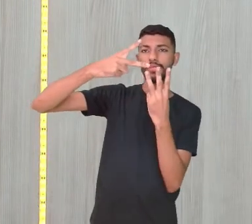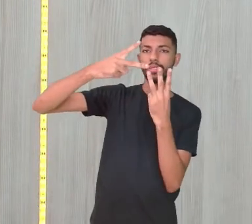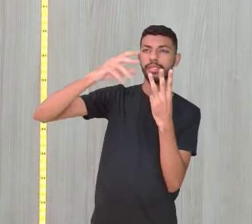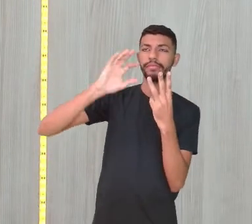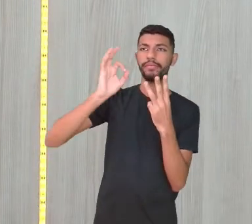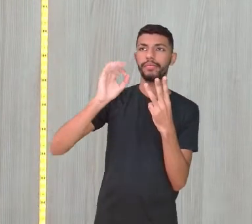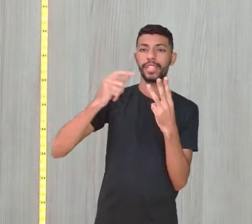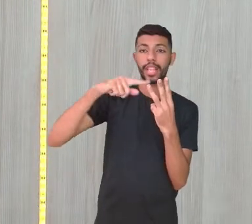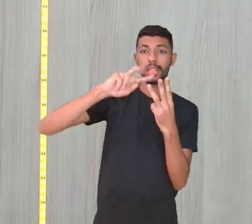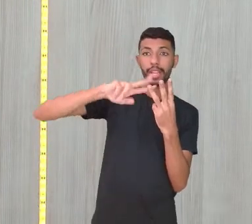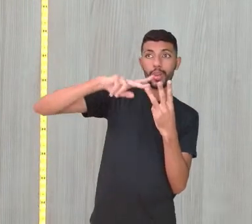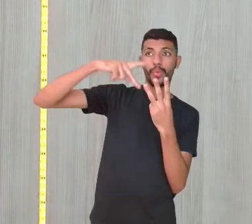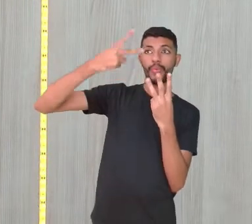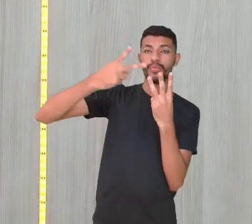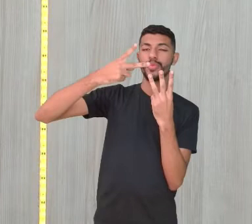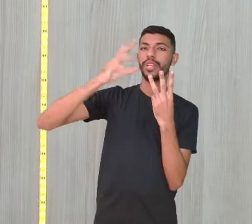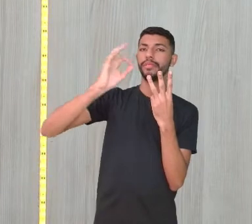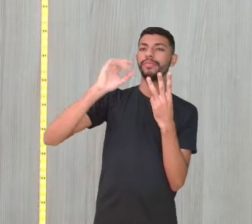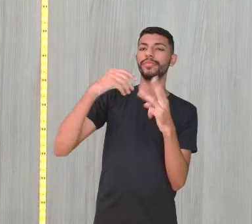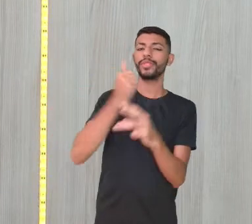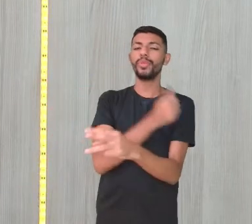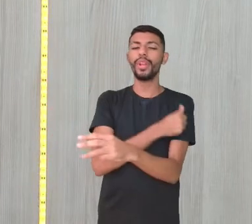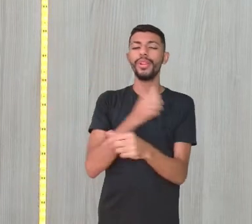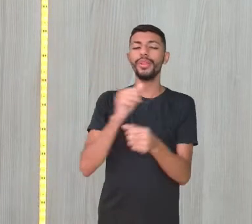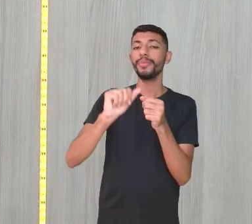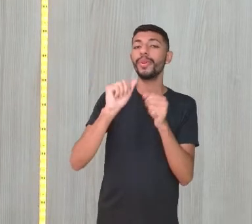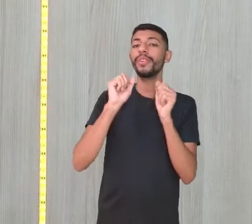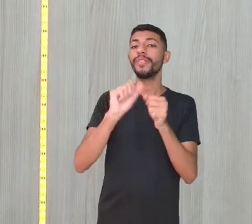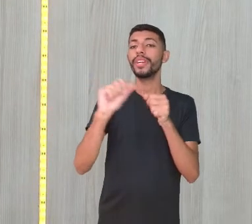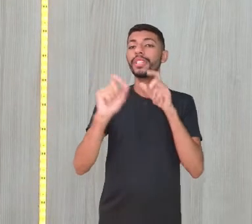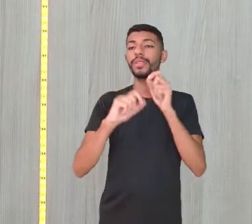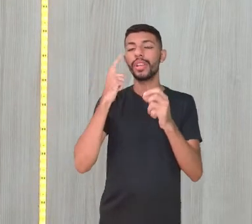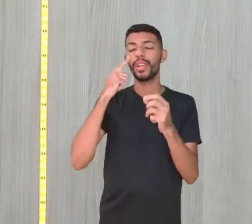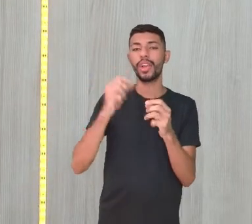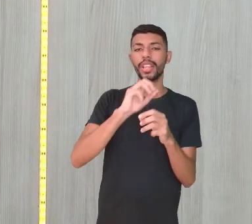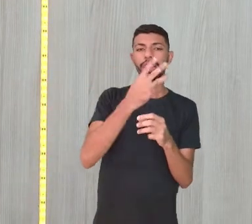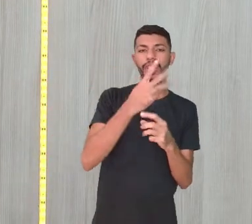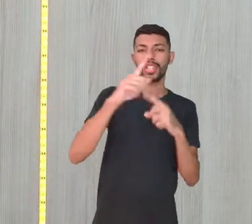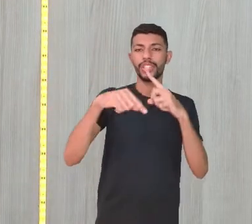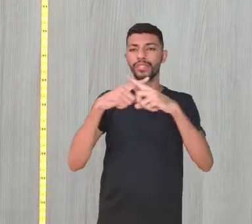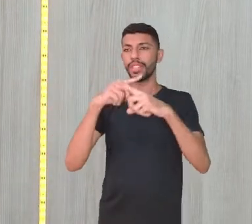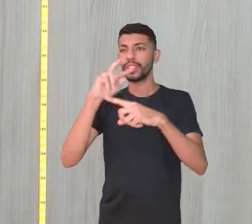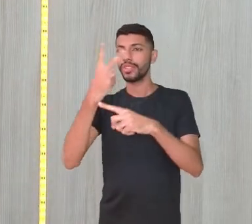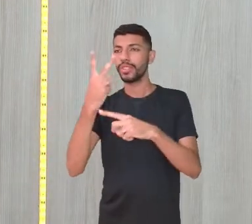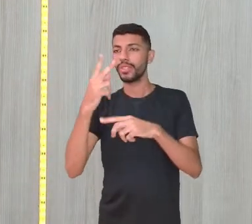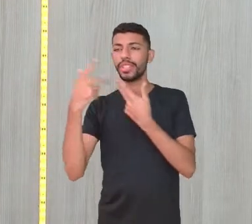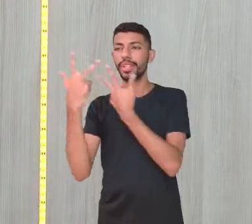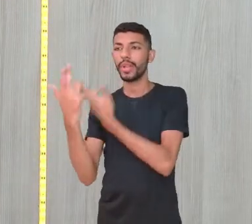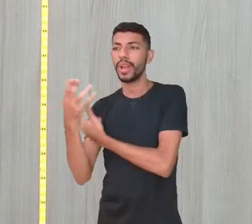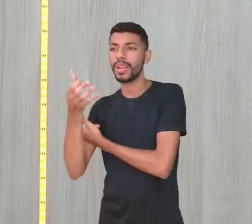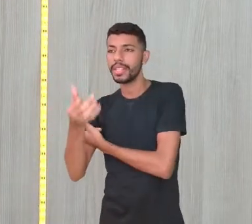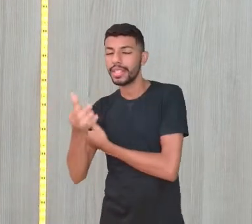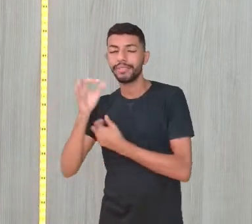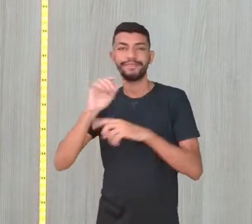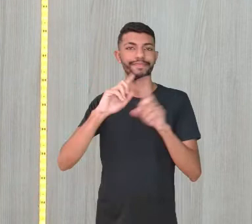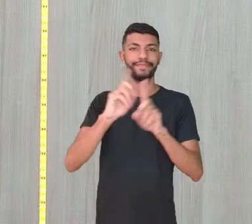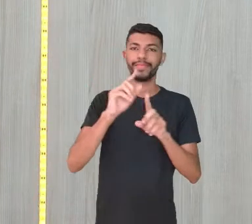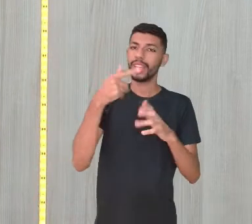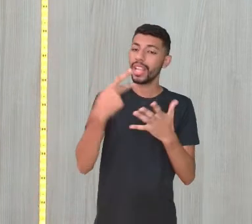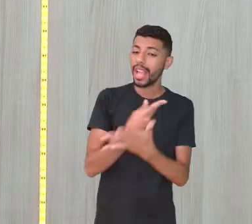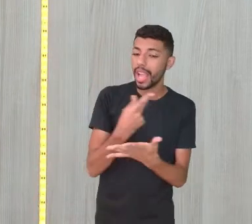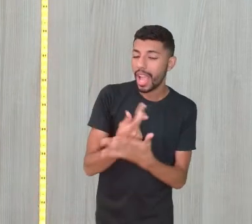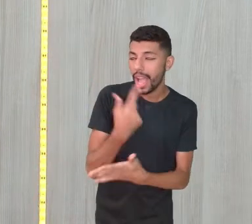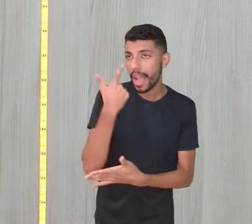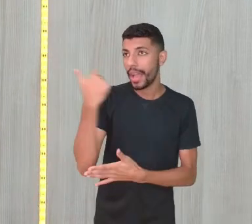ao quadrado, o aluno vai lá e coloca 3 vezes 2 igual a 6 e acaba cometendo o erro. Eu sempre